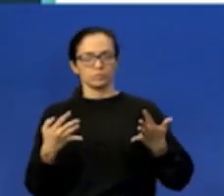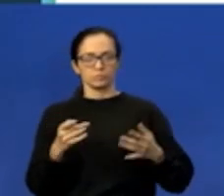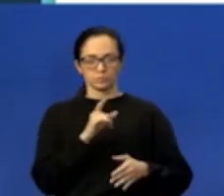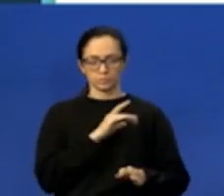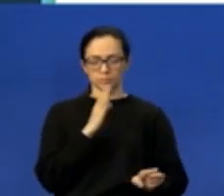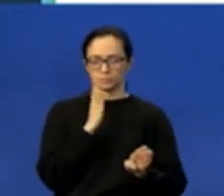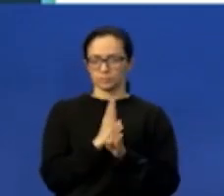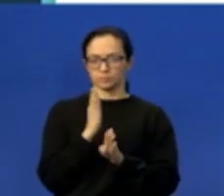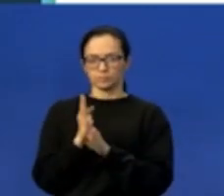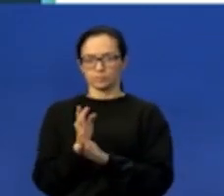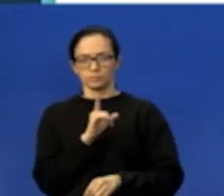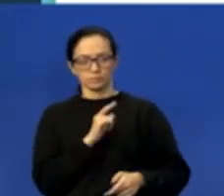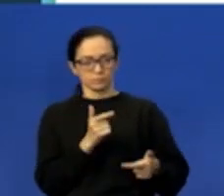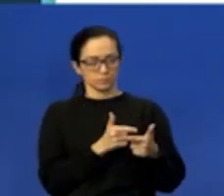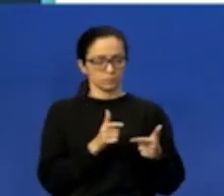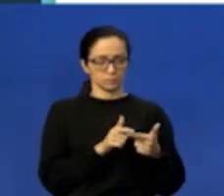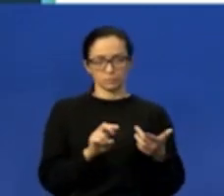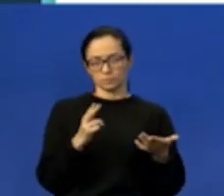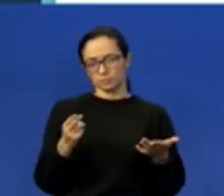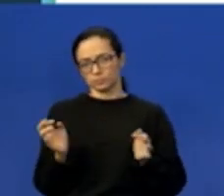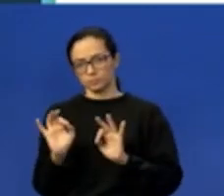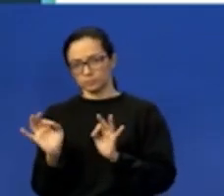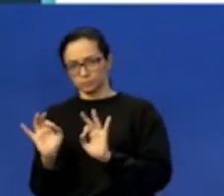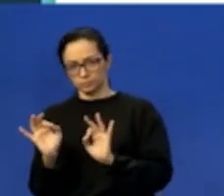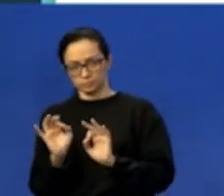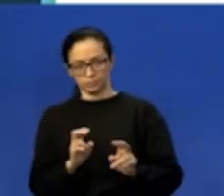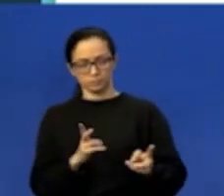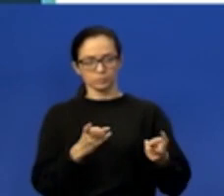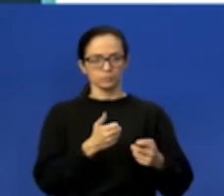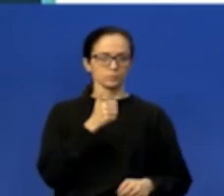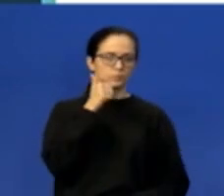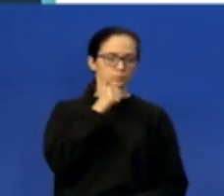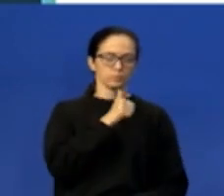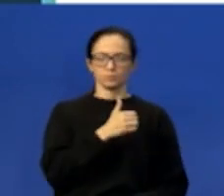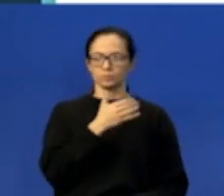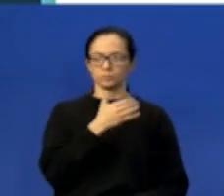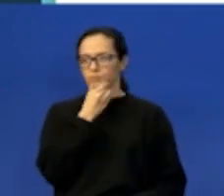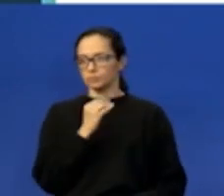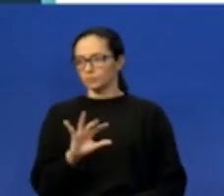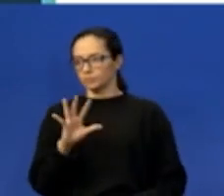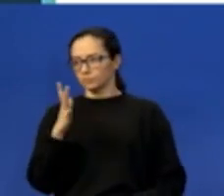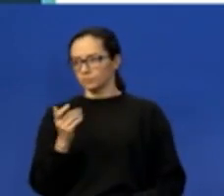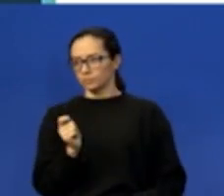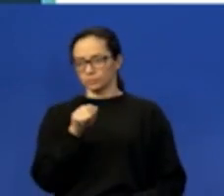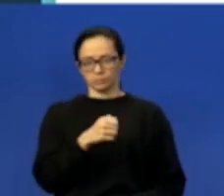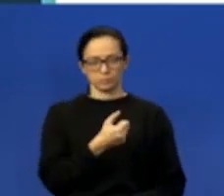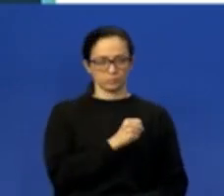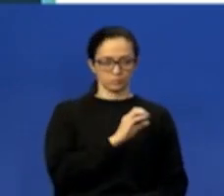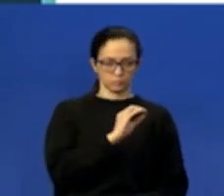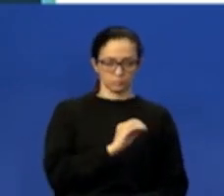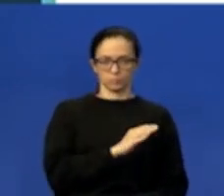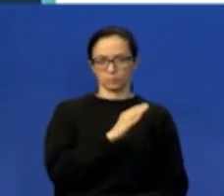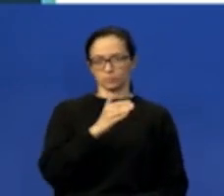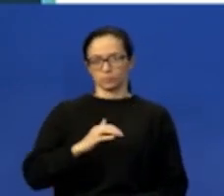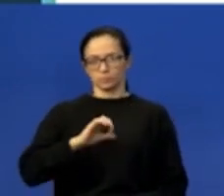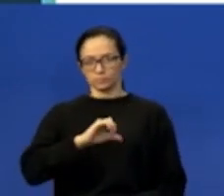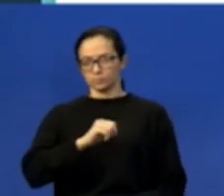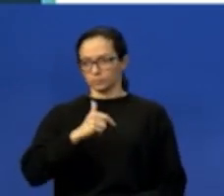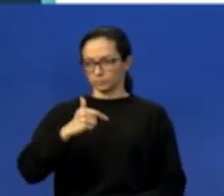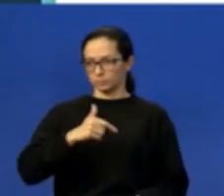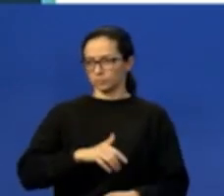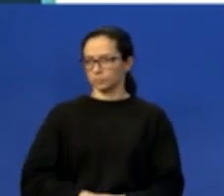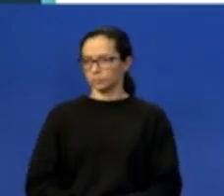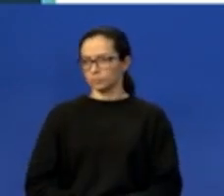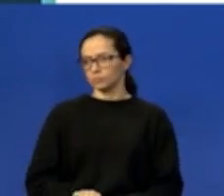E os valores de referência variam, né, entre mulheres e homens de 80 a 97. Já a